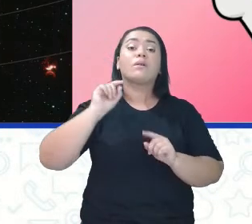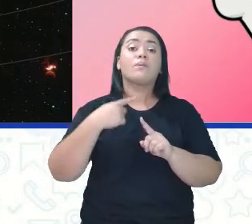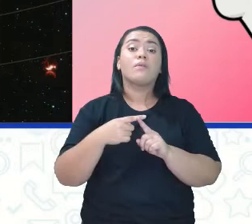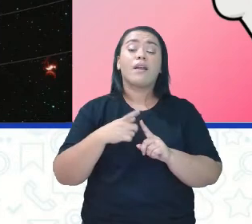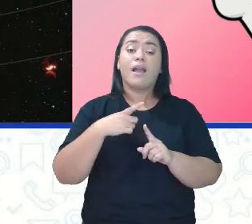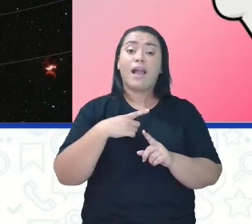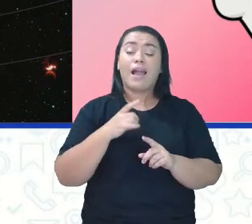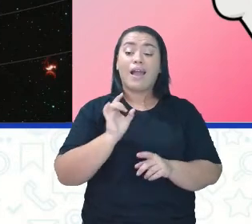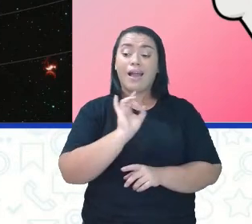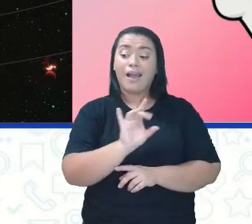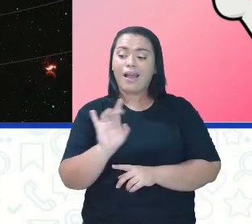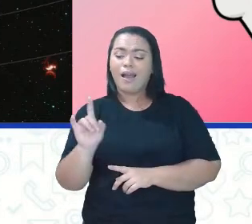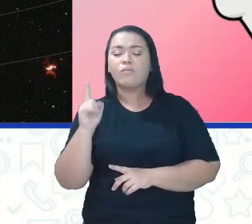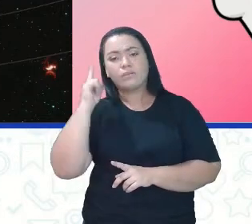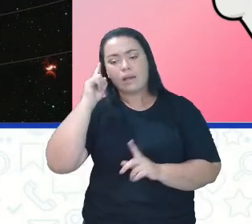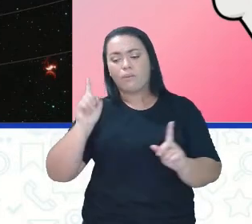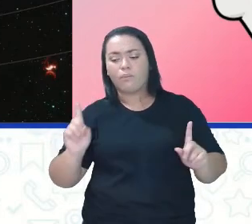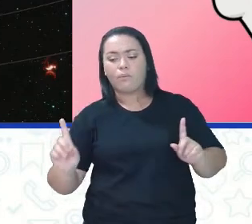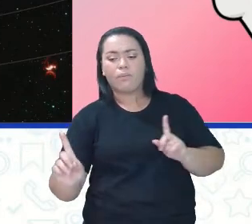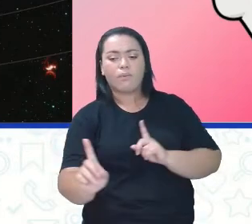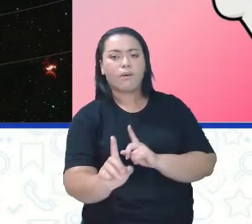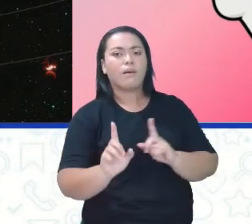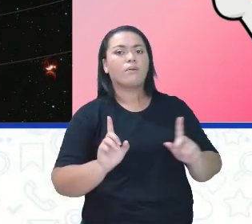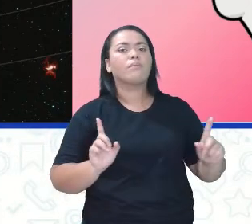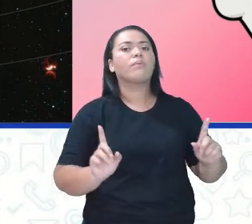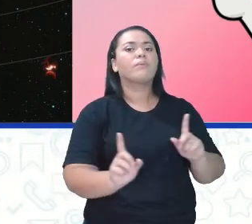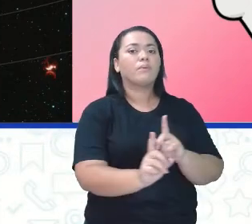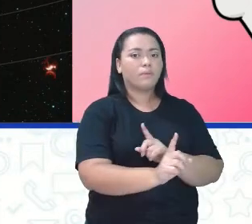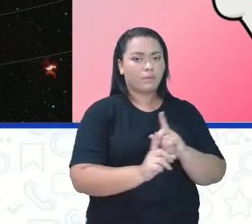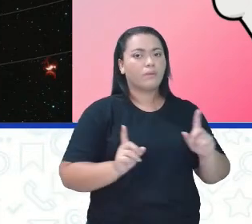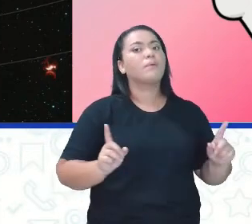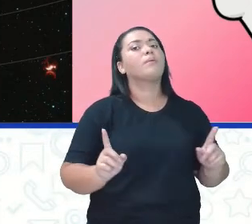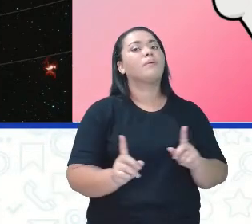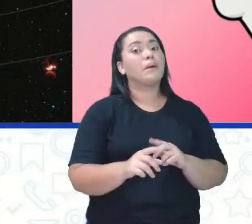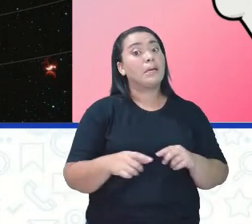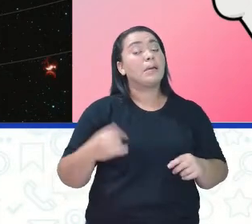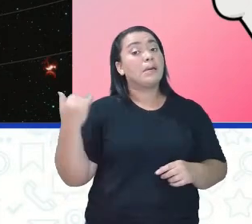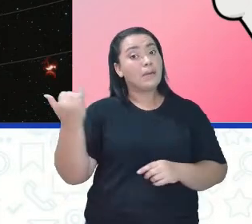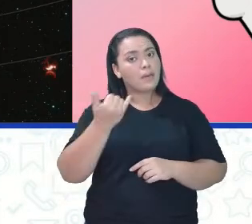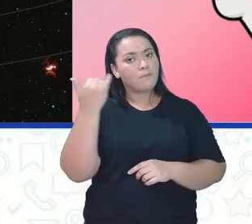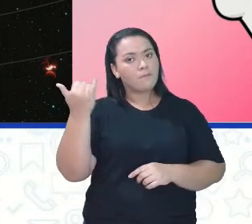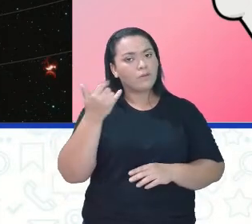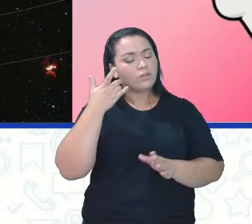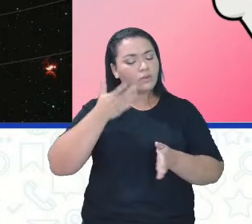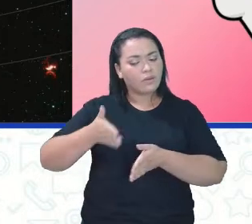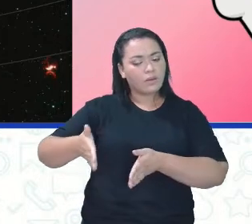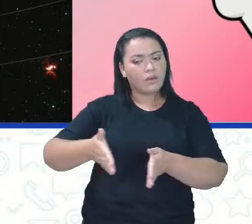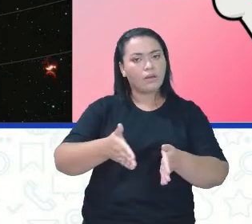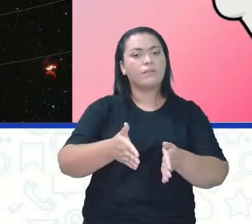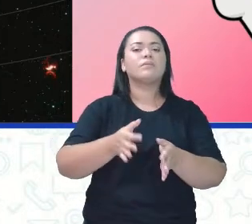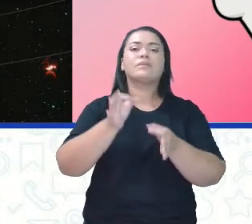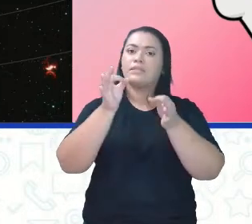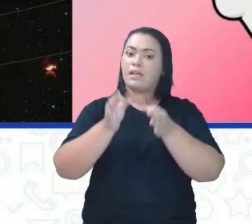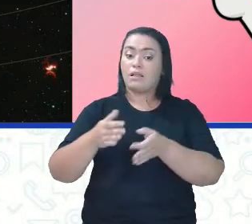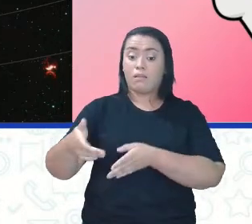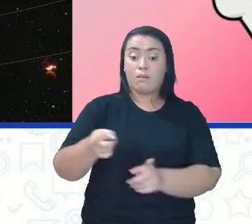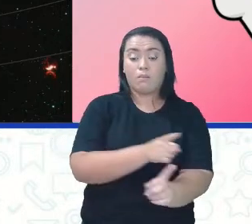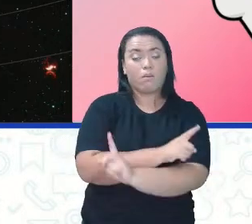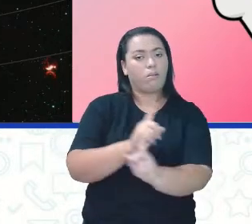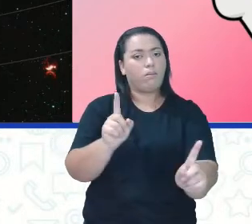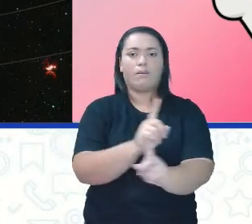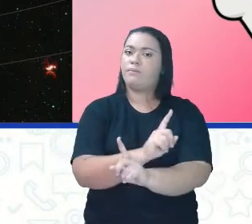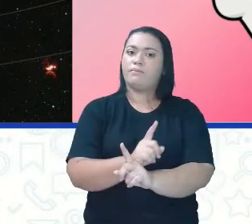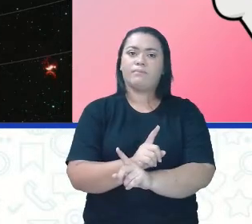tem a sua rota. E é importante que eles mantenham. Até agora eles estão, cada um no seu caminho, não estão saindo, porque